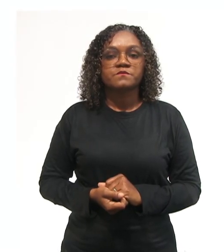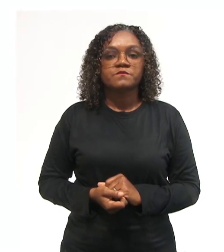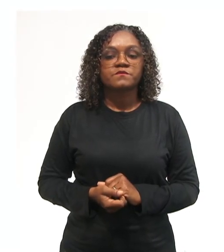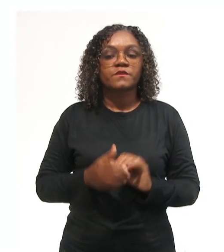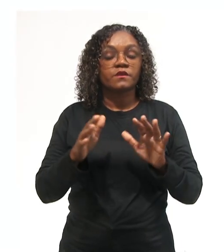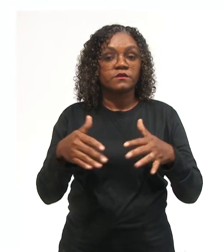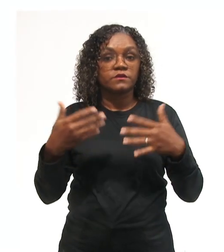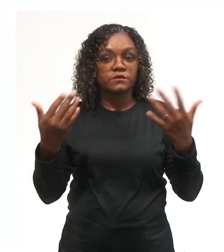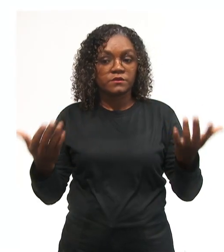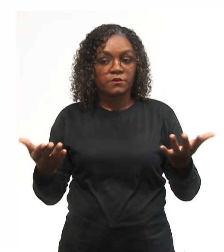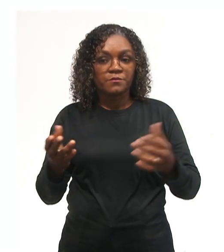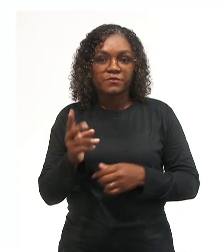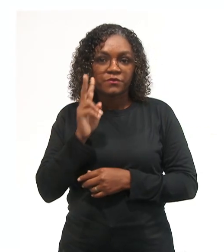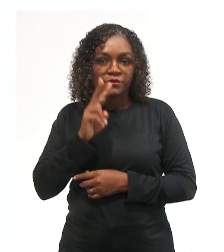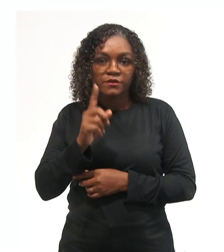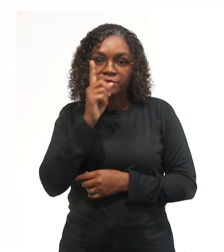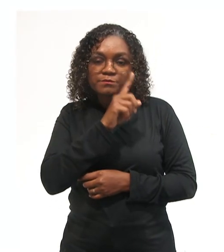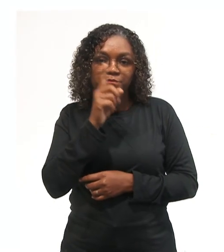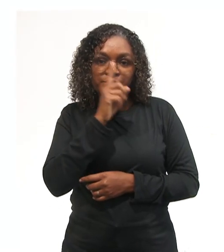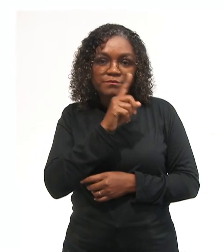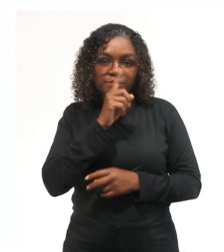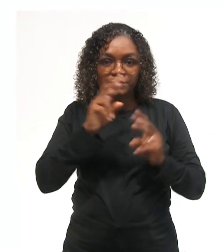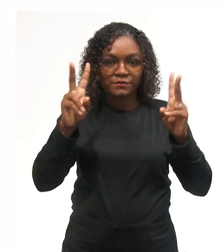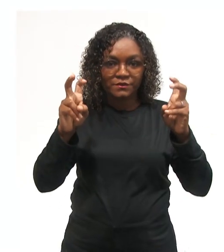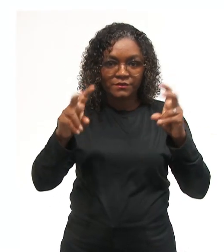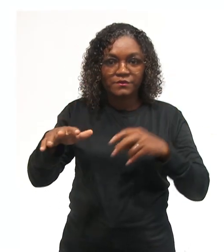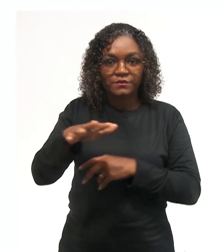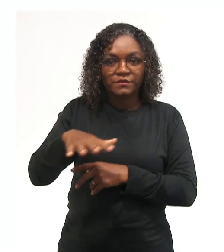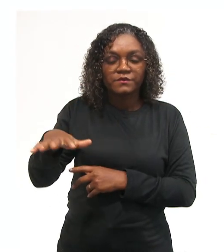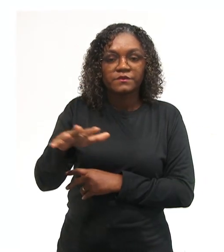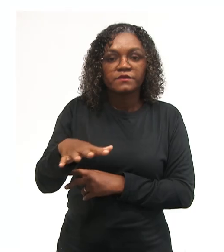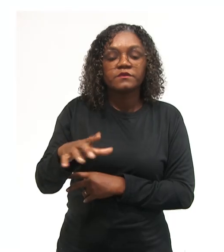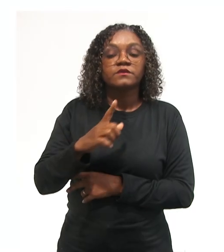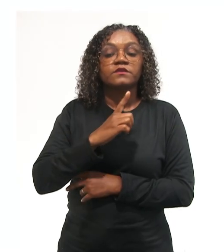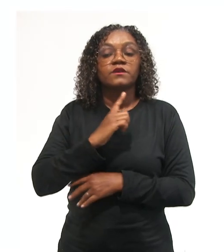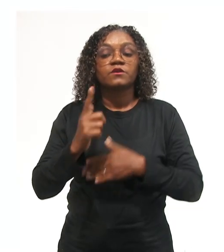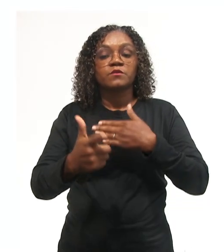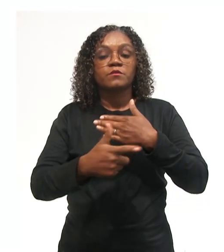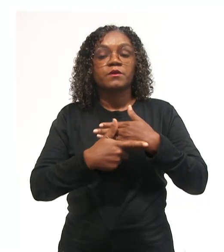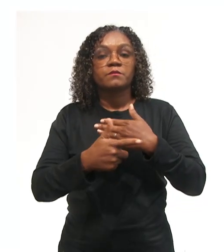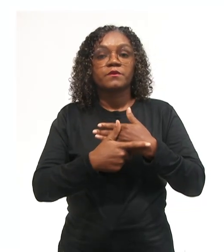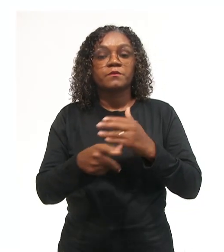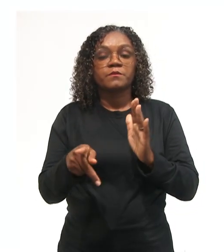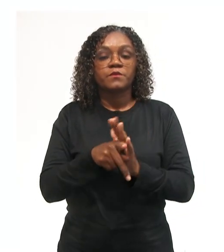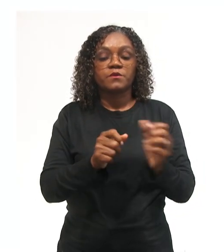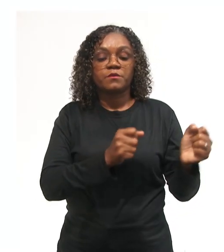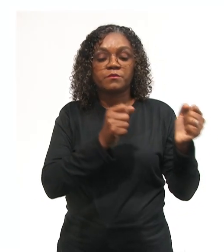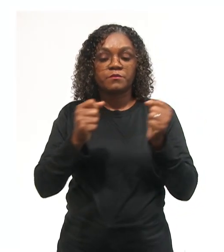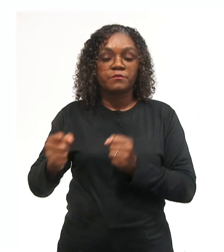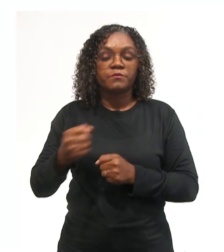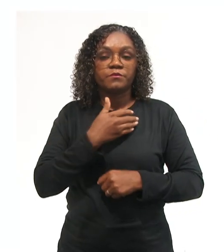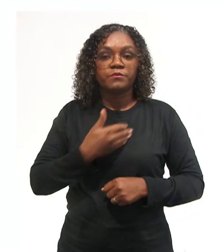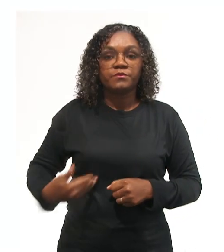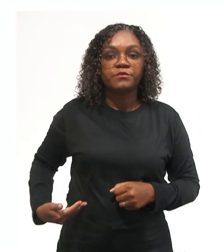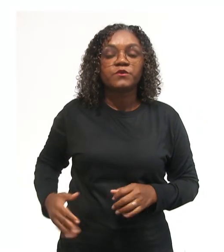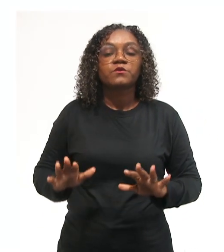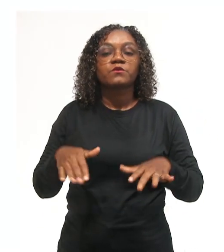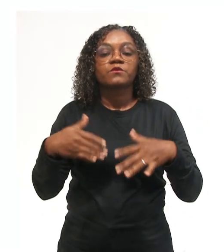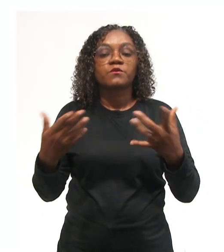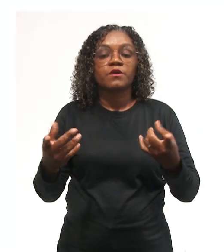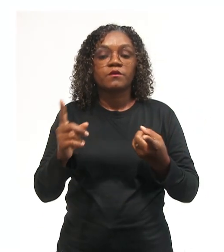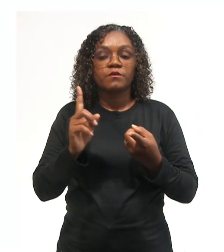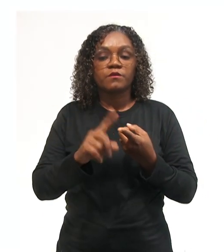Então, diante das falhas de mercado, nós vamos ter, então, o papel do Estado, né, na economia. A primeira delas é a